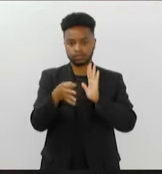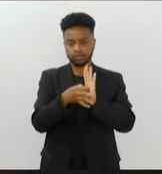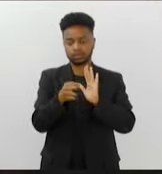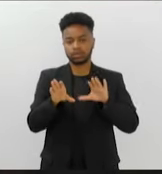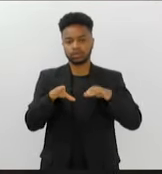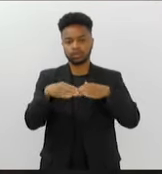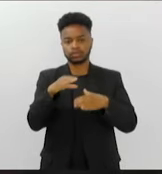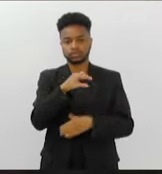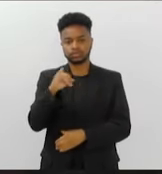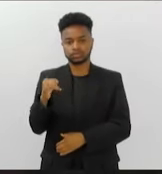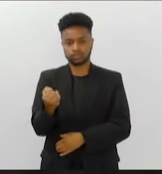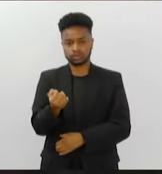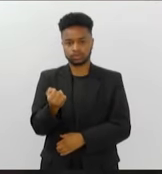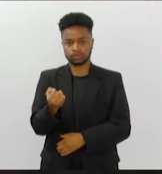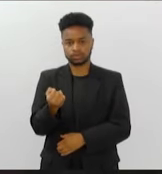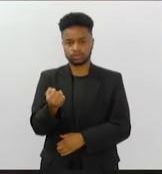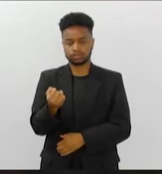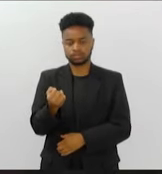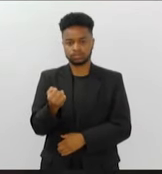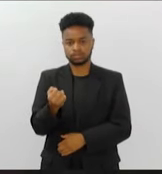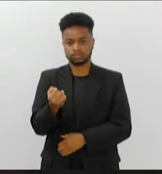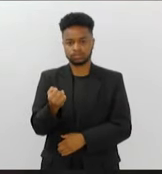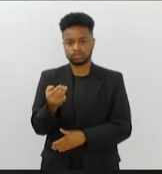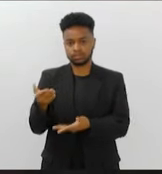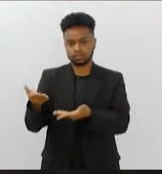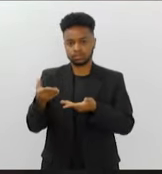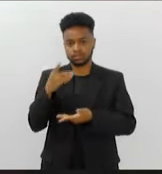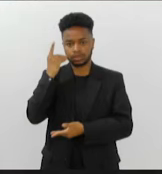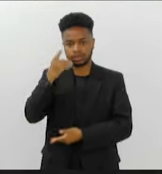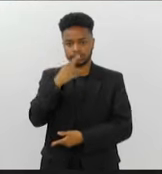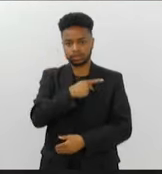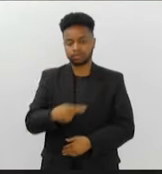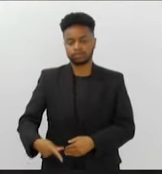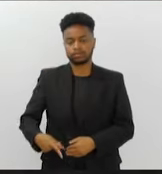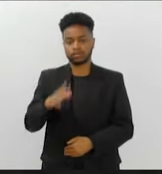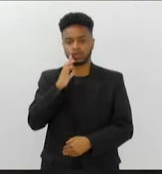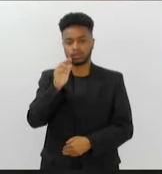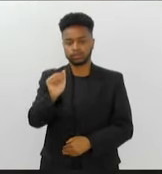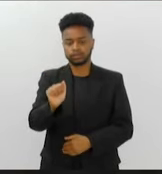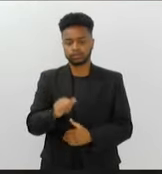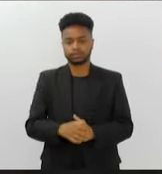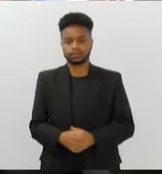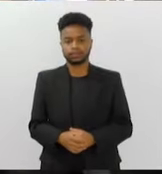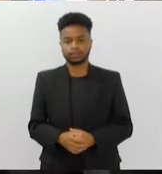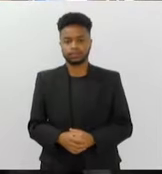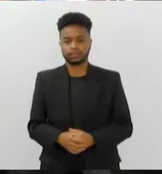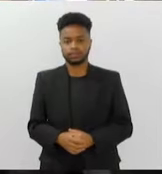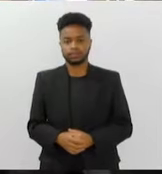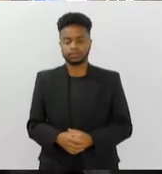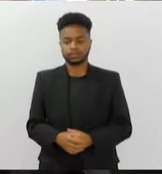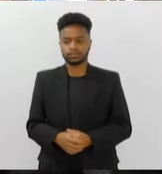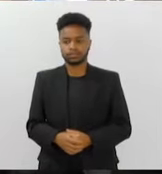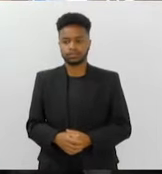de Constituição e Justiça, deputado presidente Rodrigo Amorim, por favor.